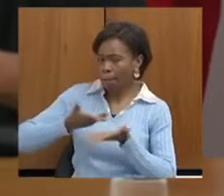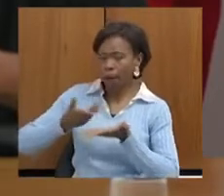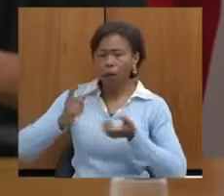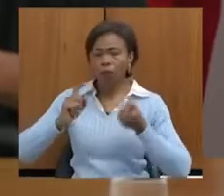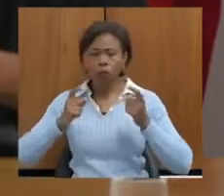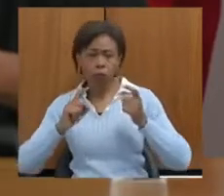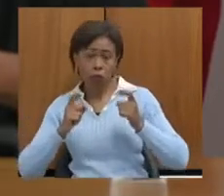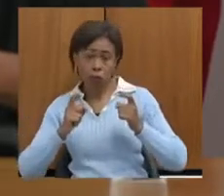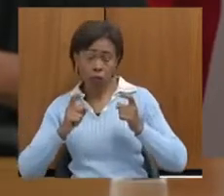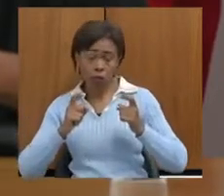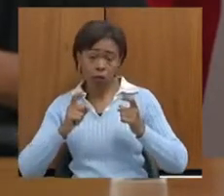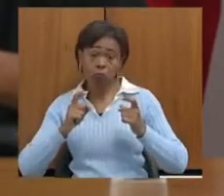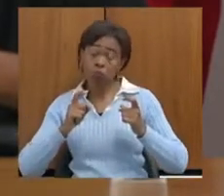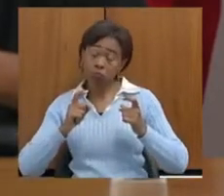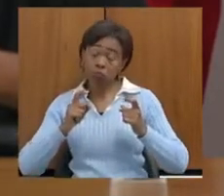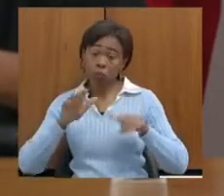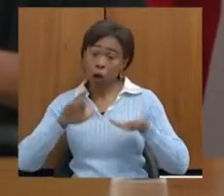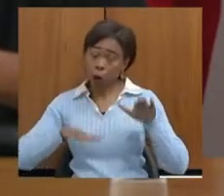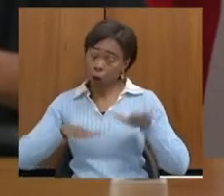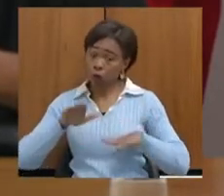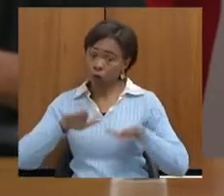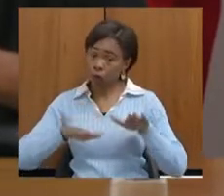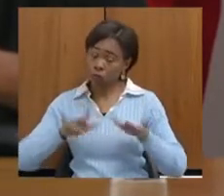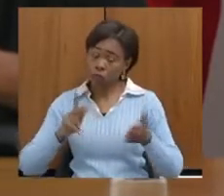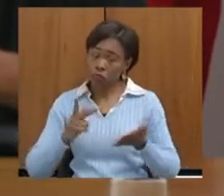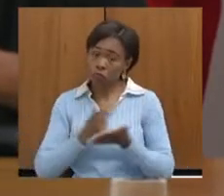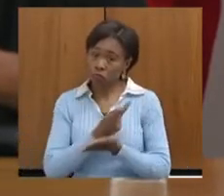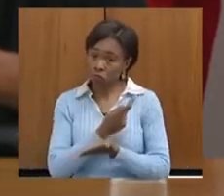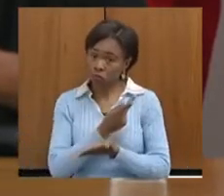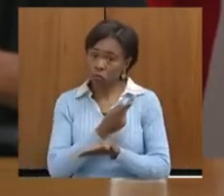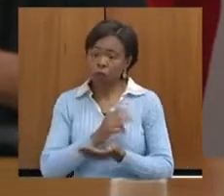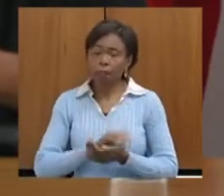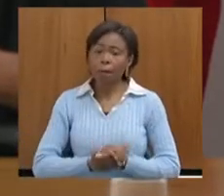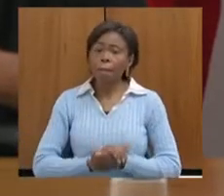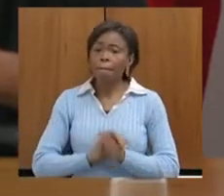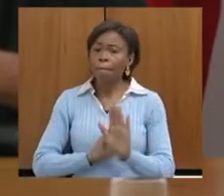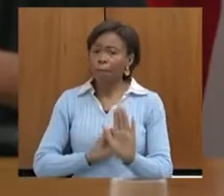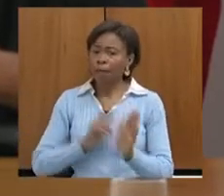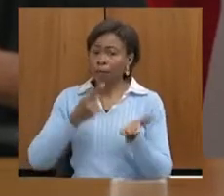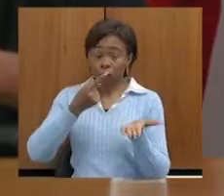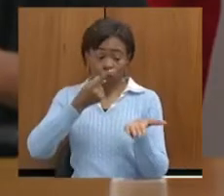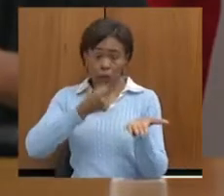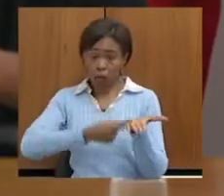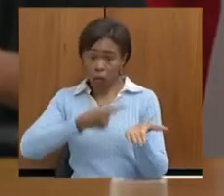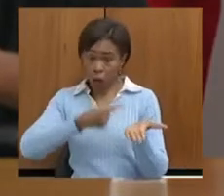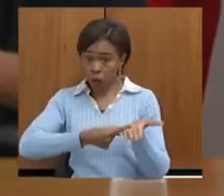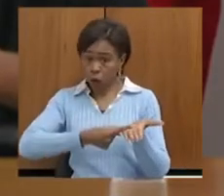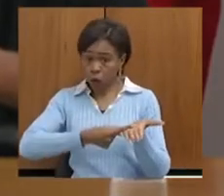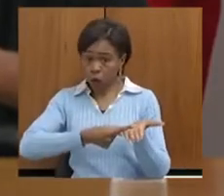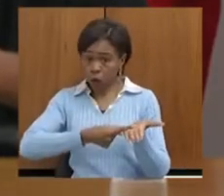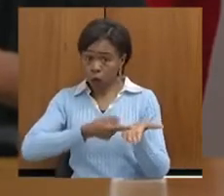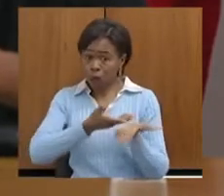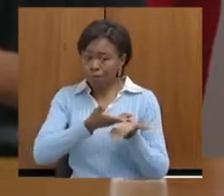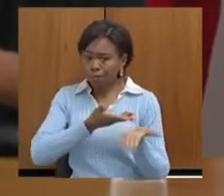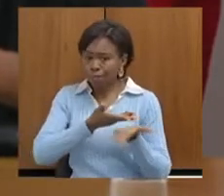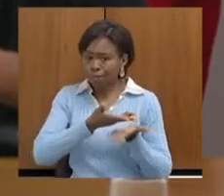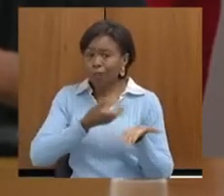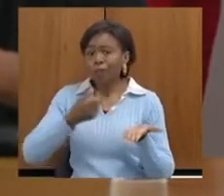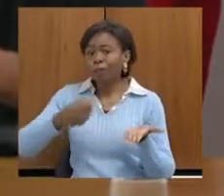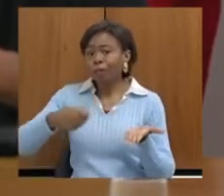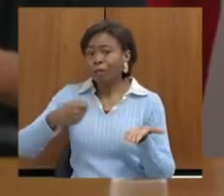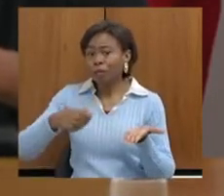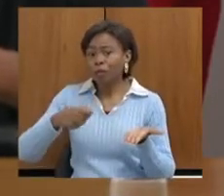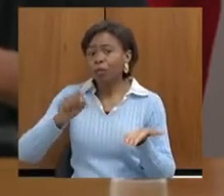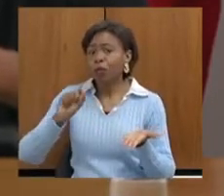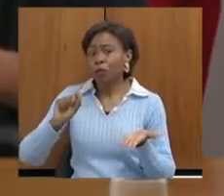de um determinado acordo esse acordo não pode ser feito sem que haja uma devolutiva do que está sendo